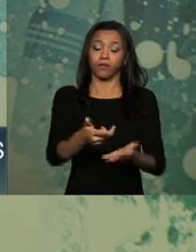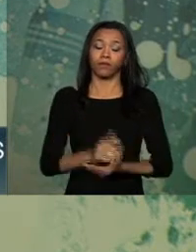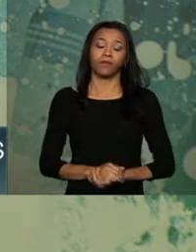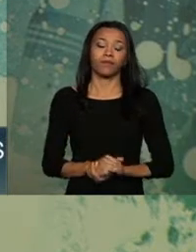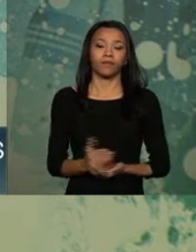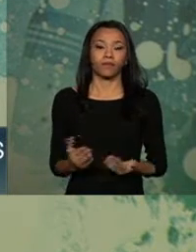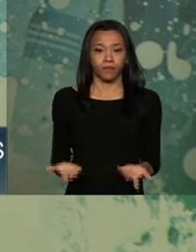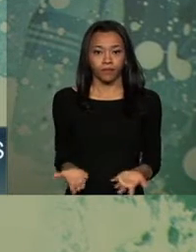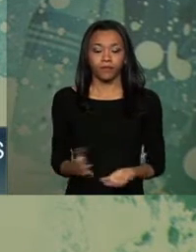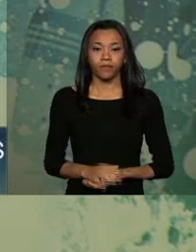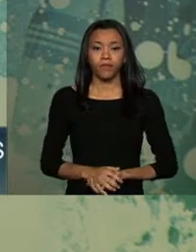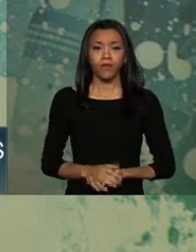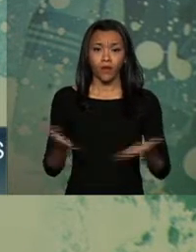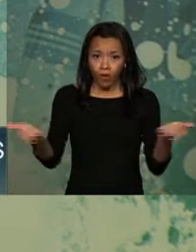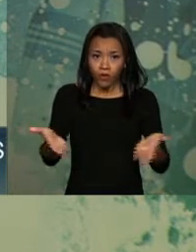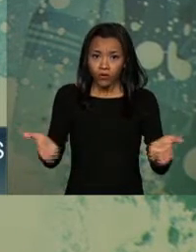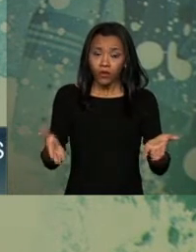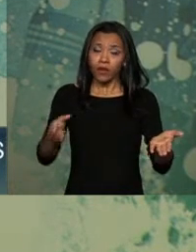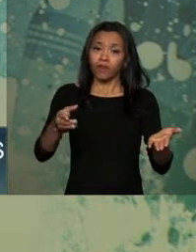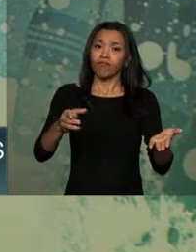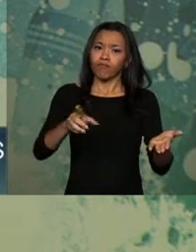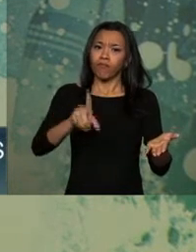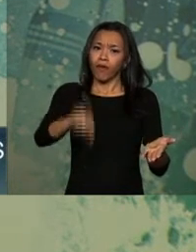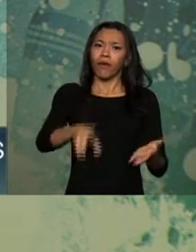Hoje é um dia muito especial.